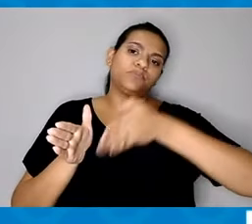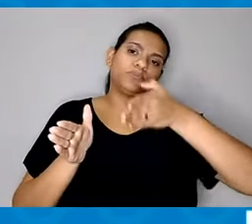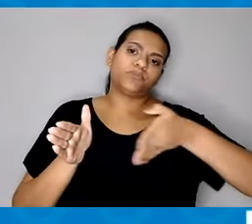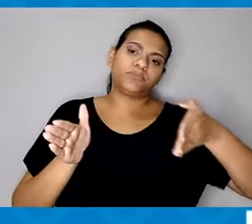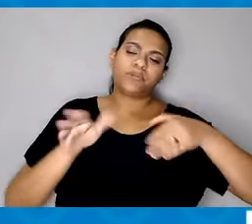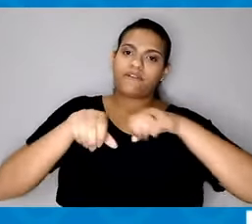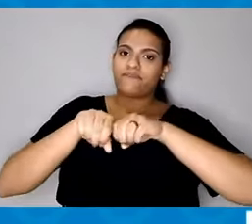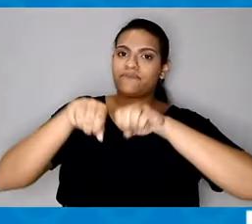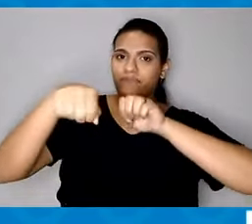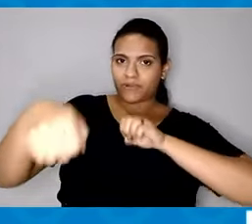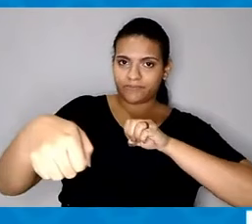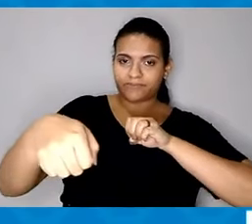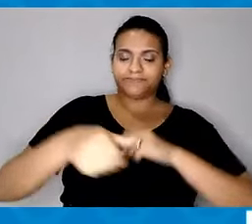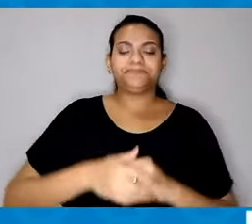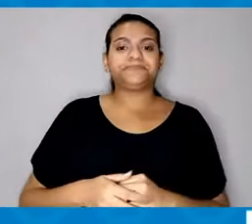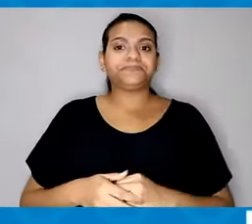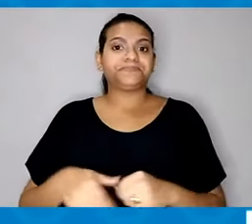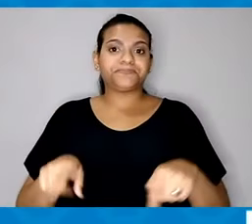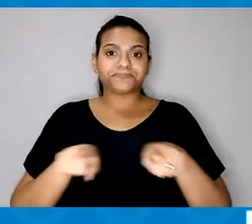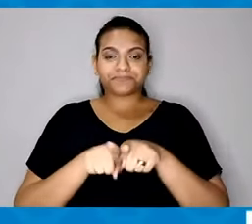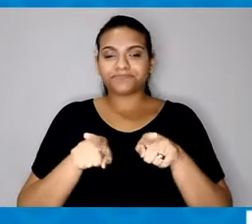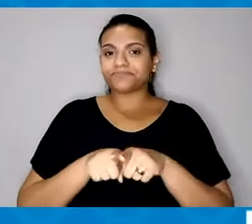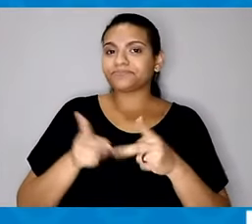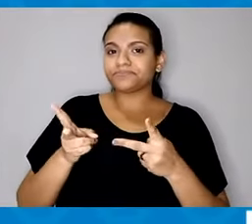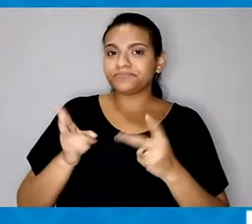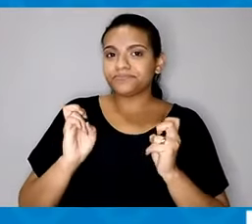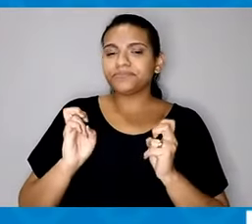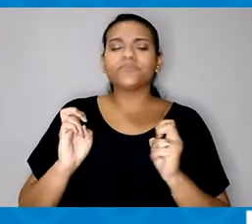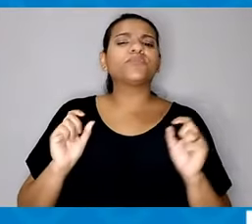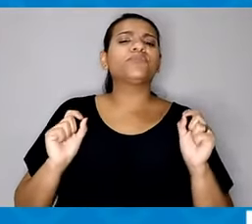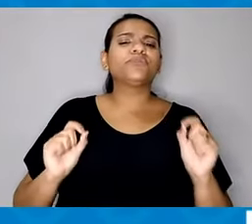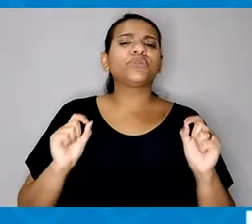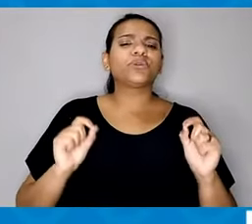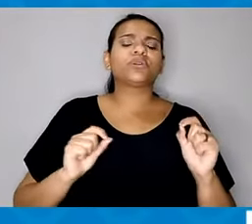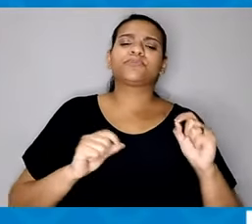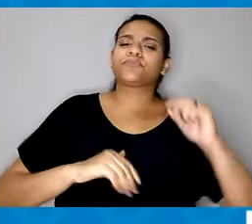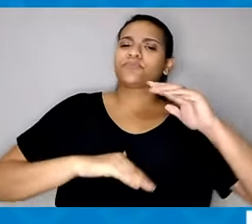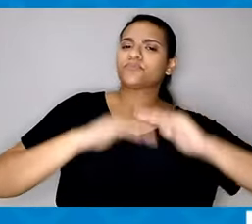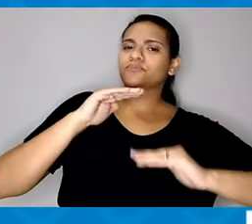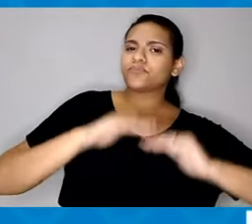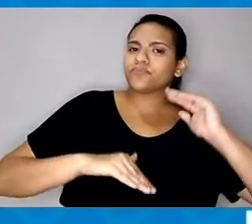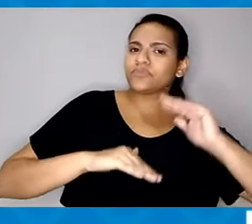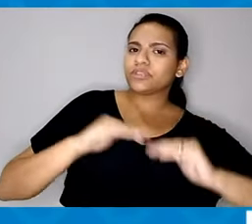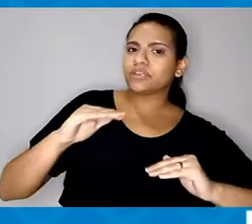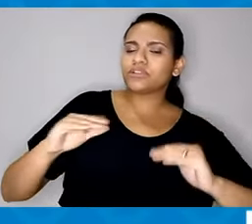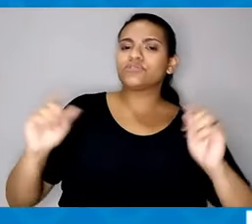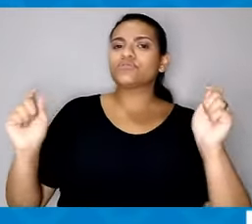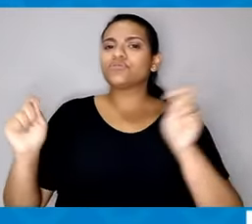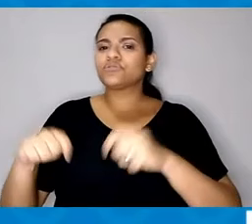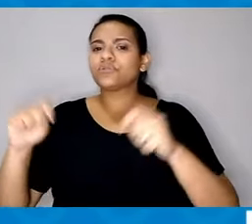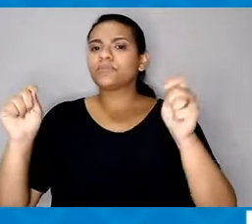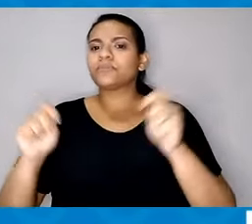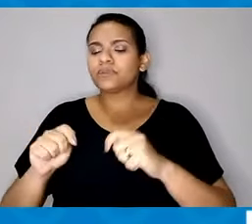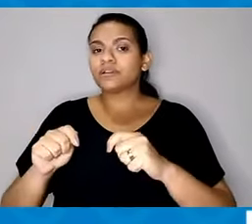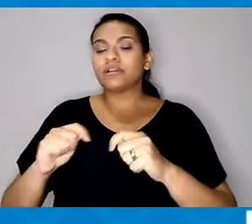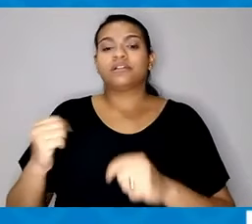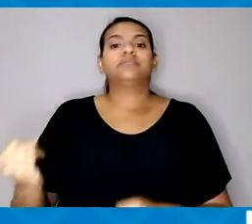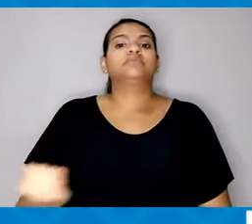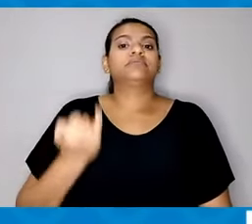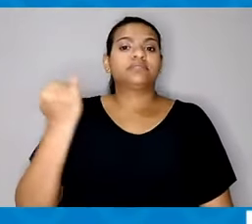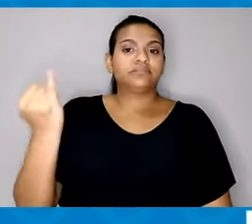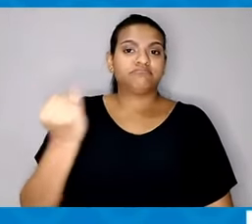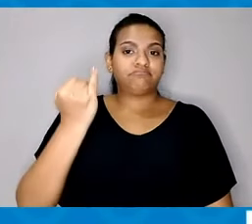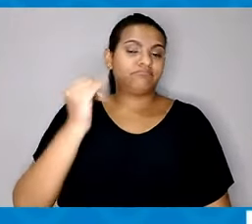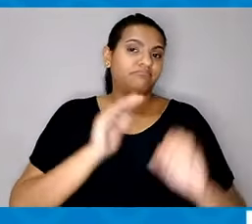um olhar, porque a gente está falando, né, de competências e habilidades que são importantes para o século XXI, né? Que são até